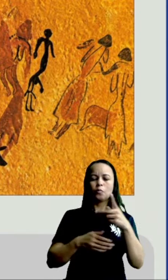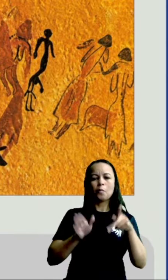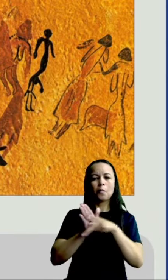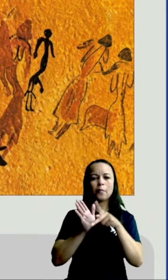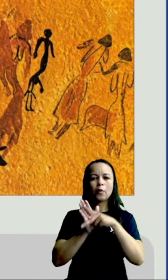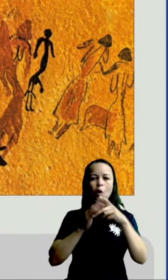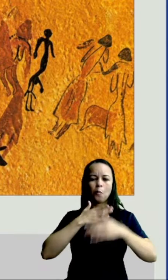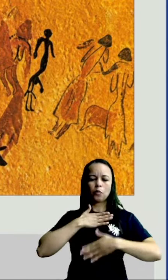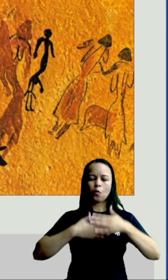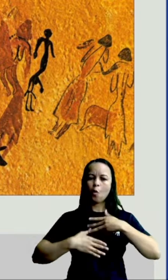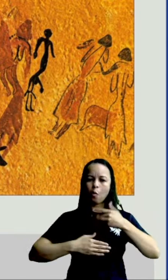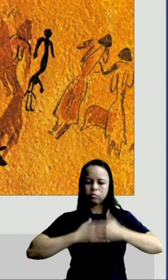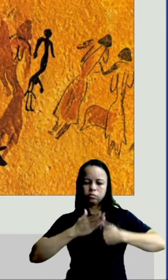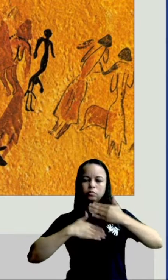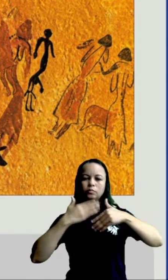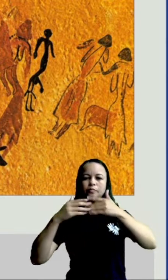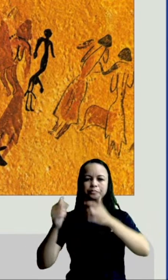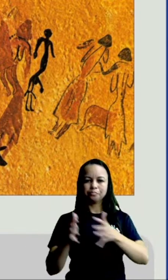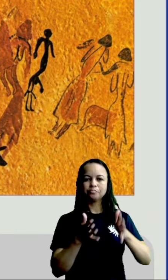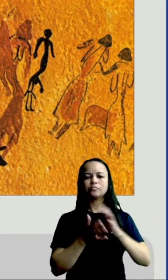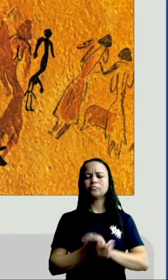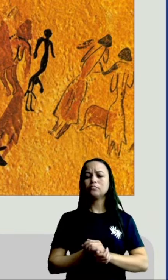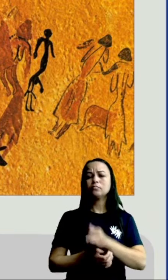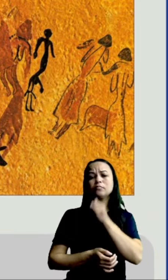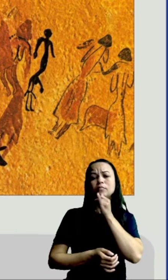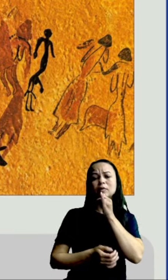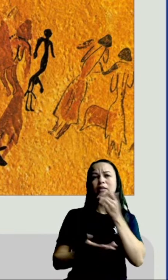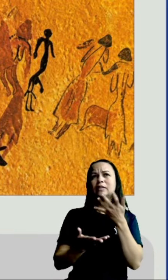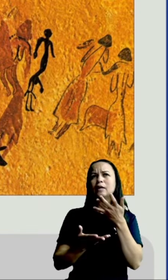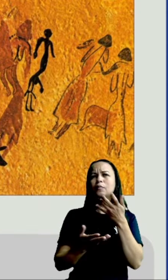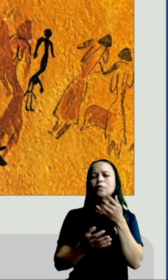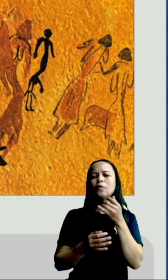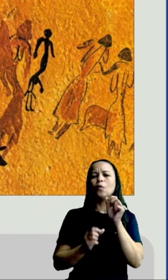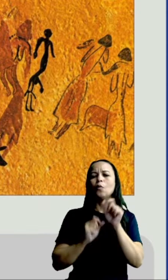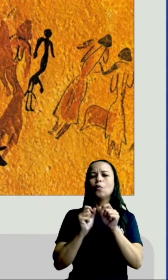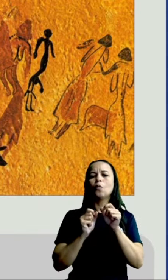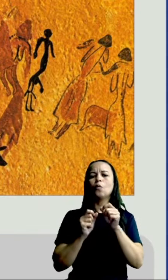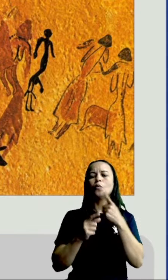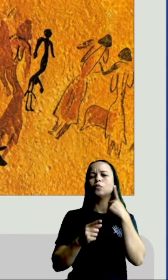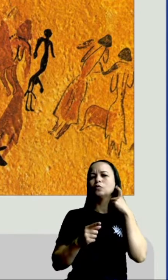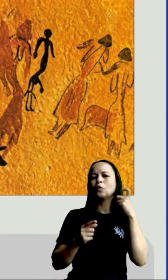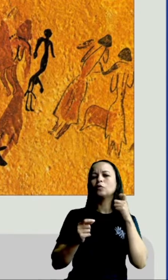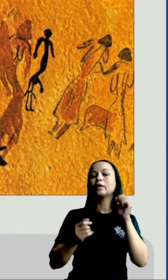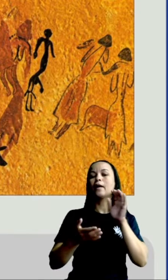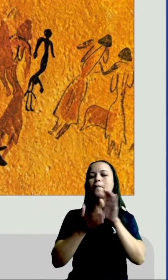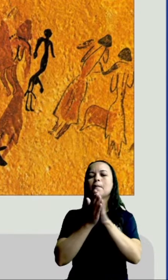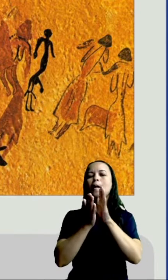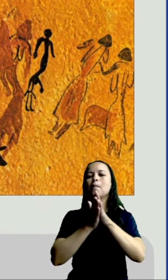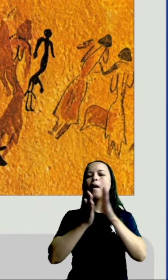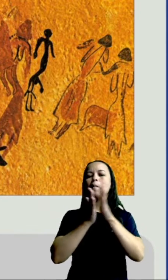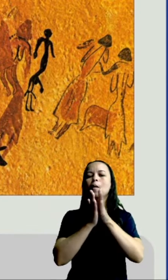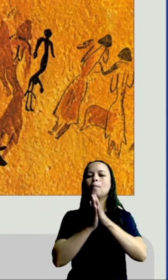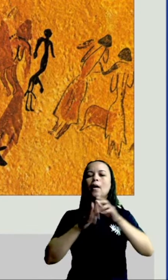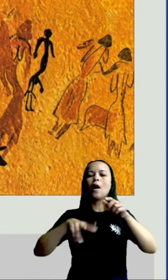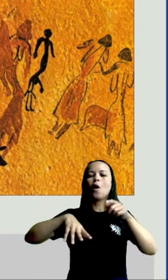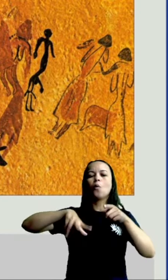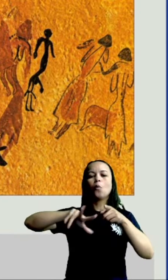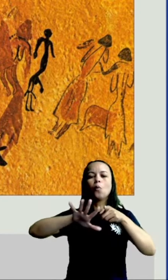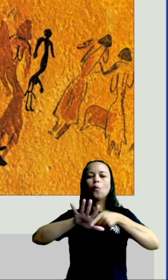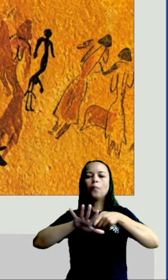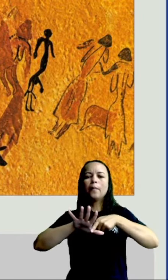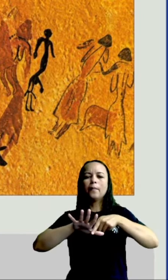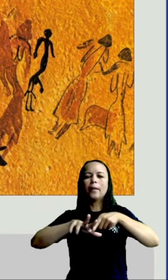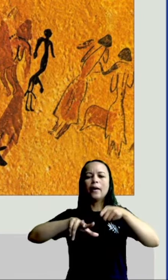produziam como por exemplo os sons das Palmas dos pés batendo no chão da